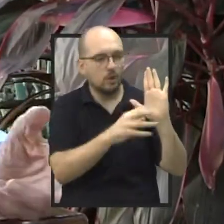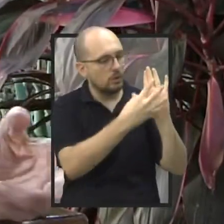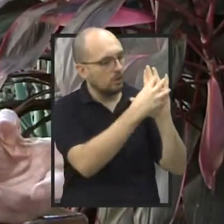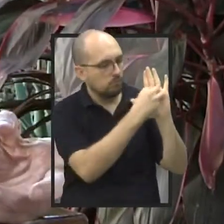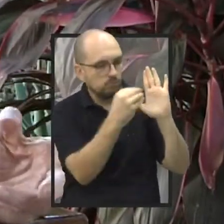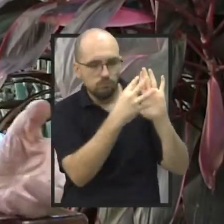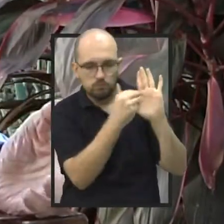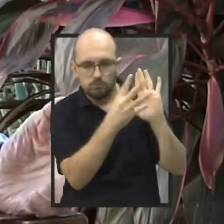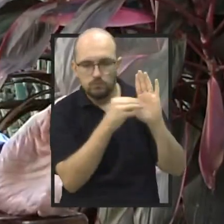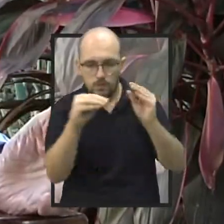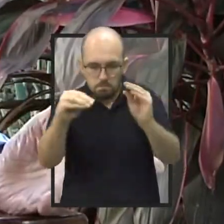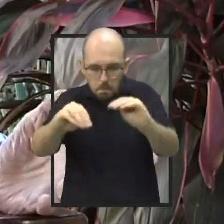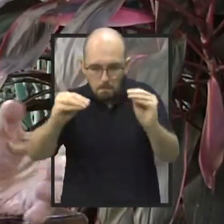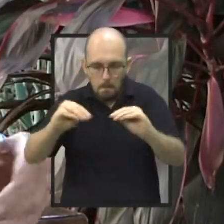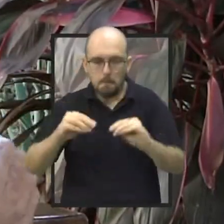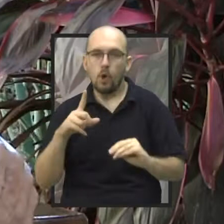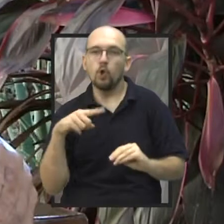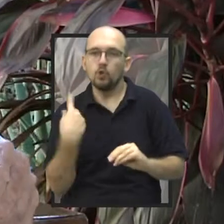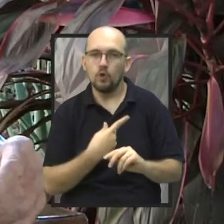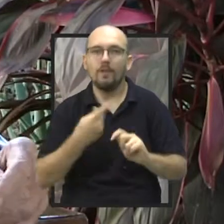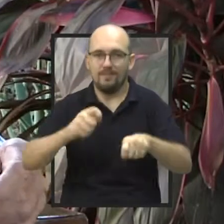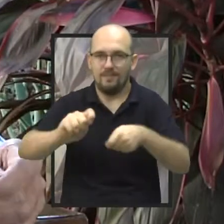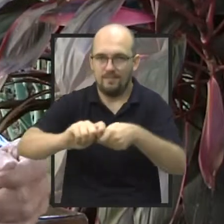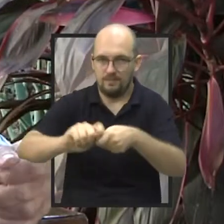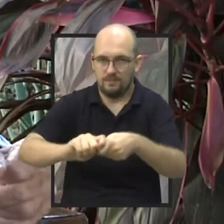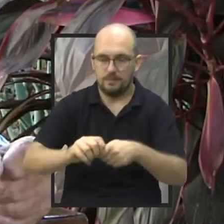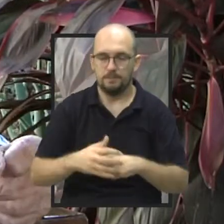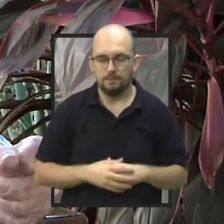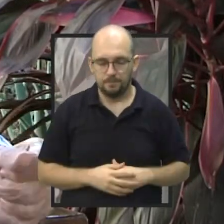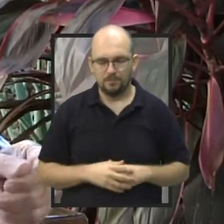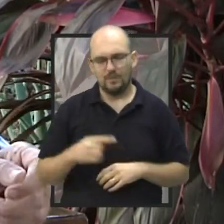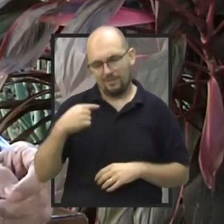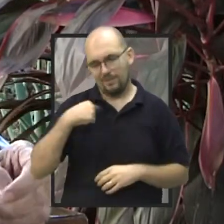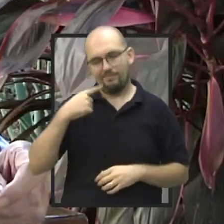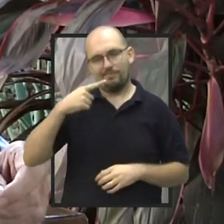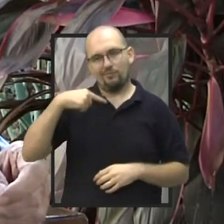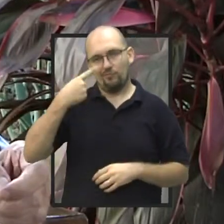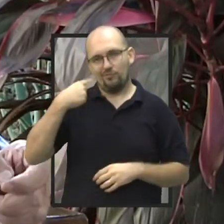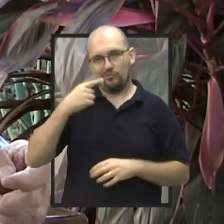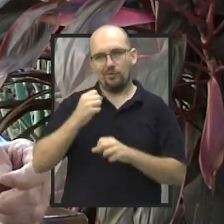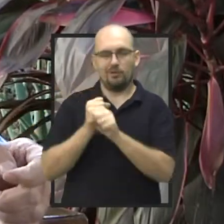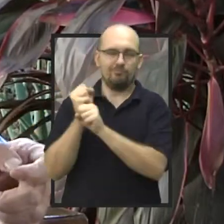E, obviamente, dentro da minha profissão, eu